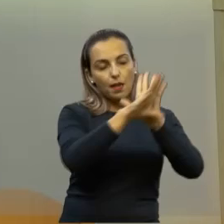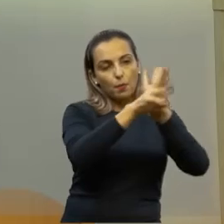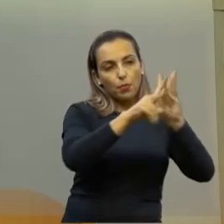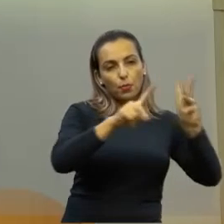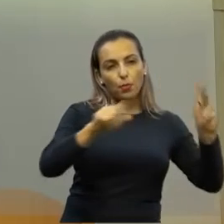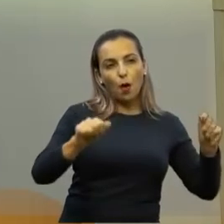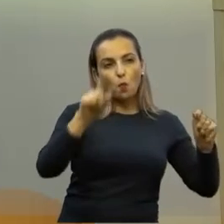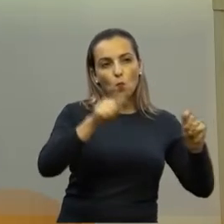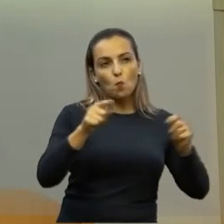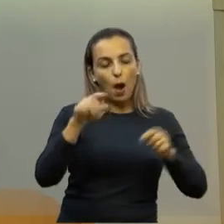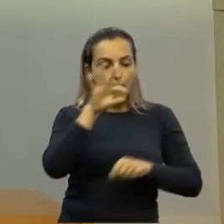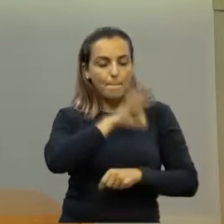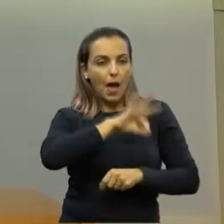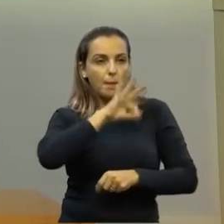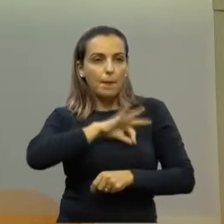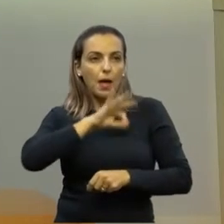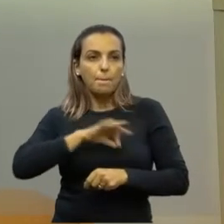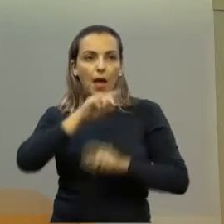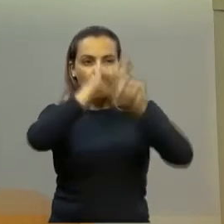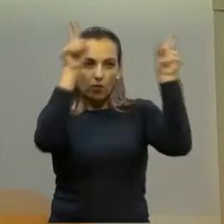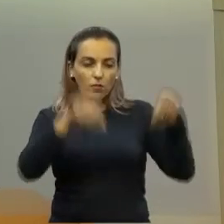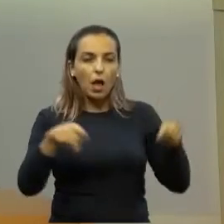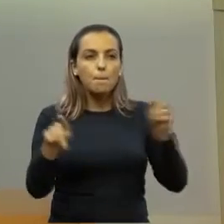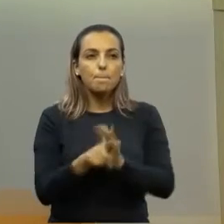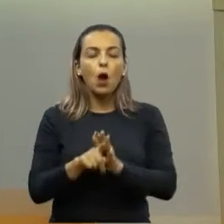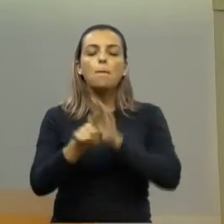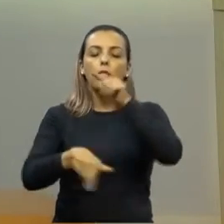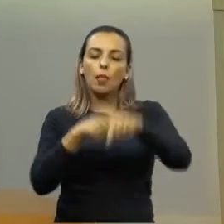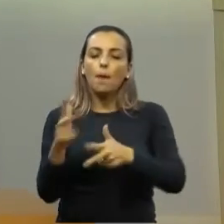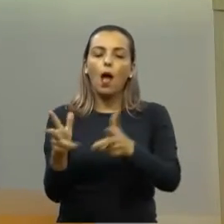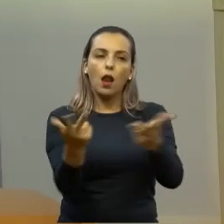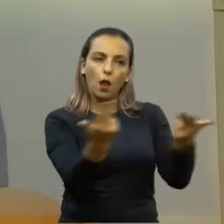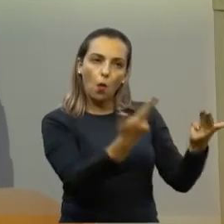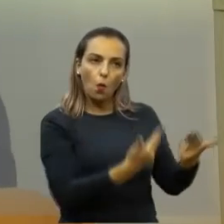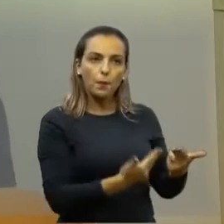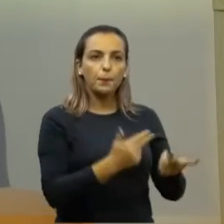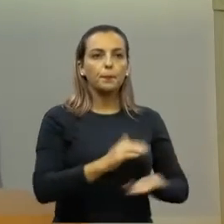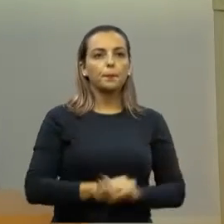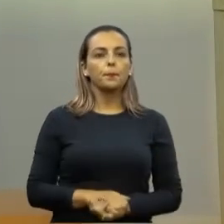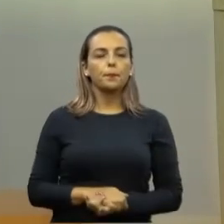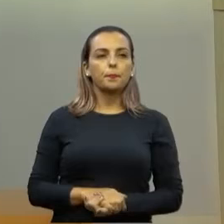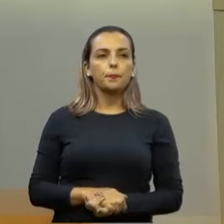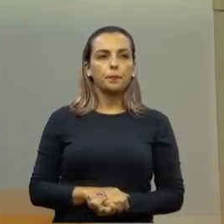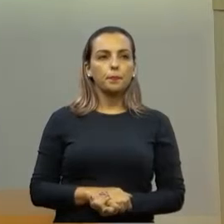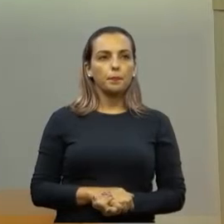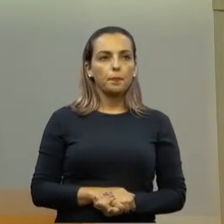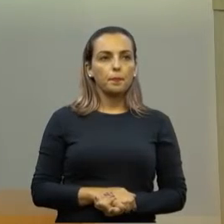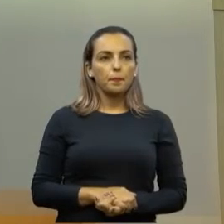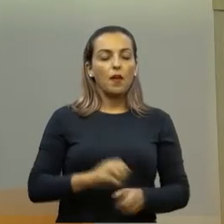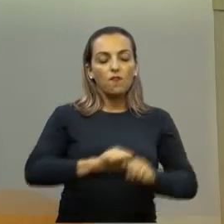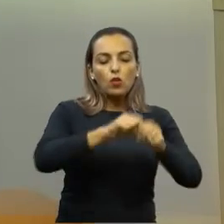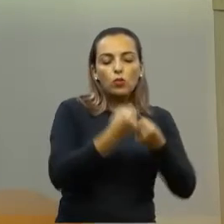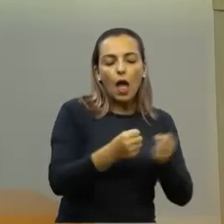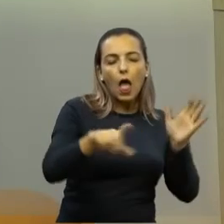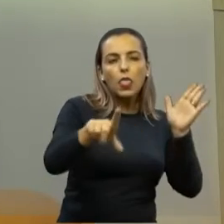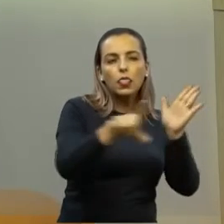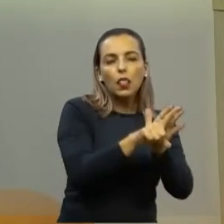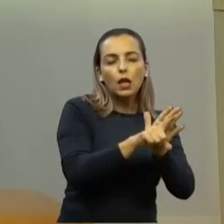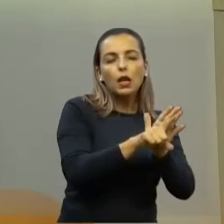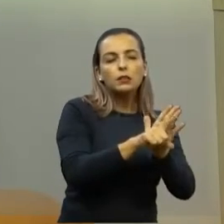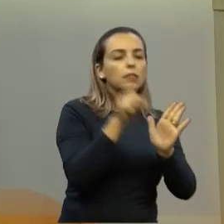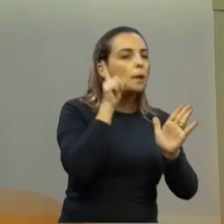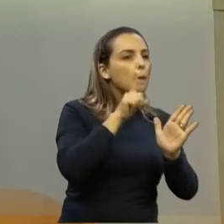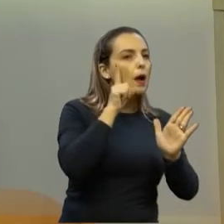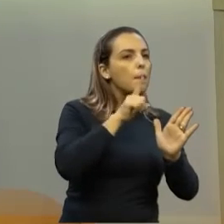preveem para idade de pagamento a funcionários que desempenham as mesmas funções violado lei americana ao